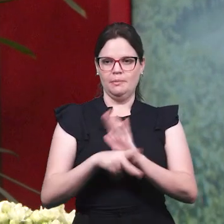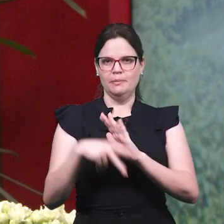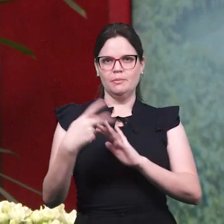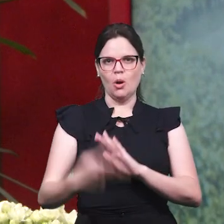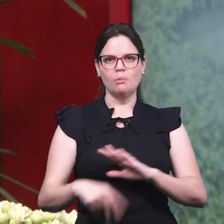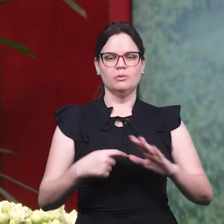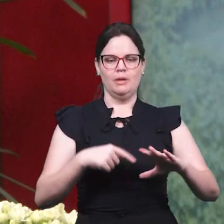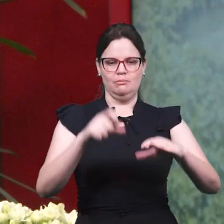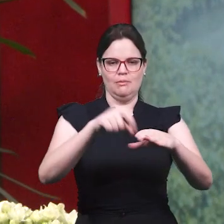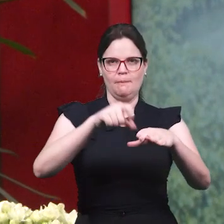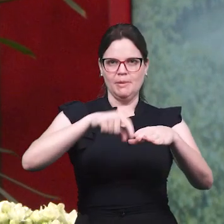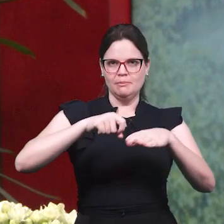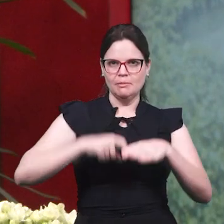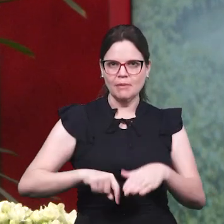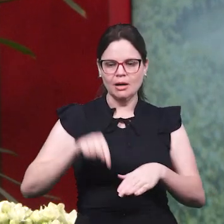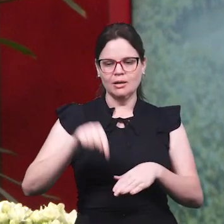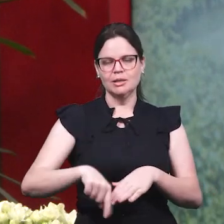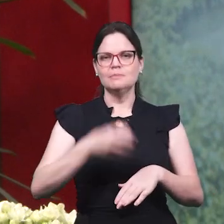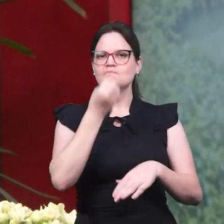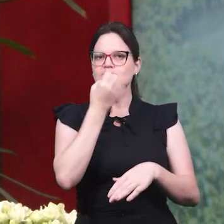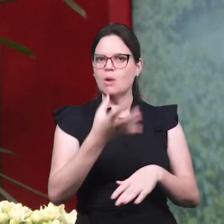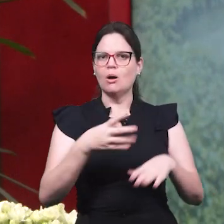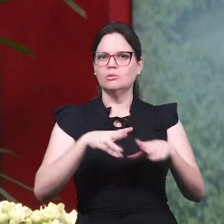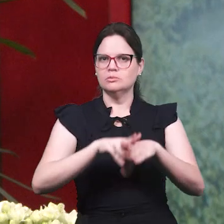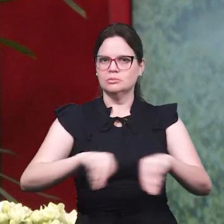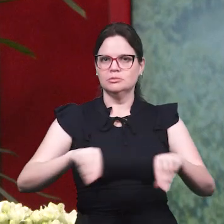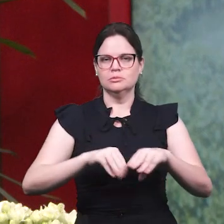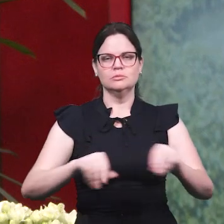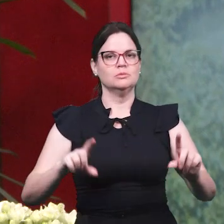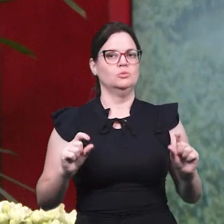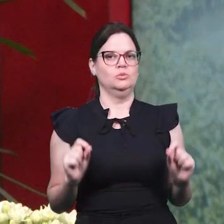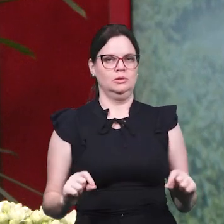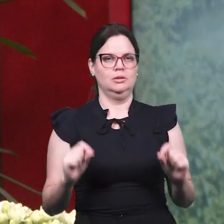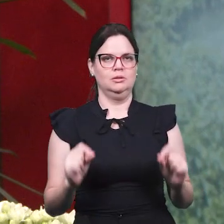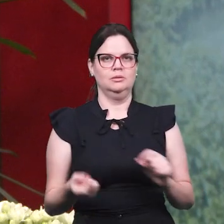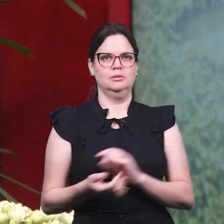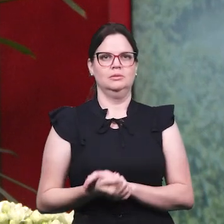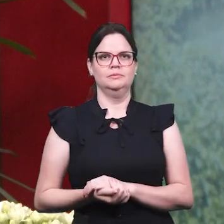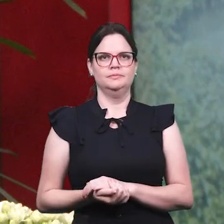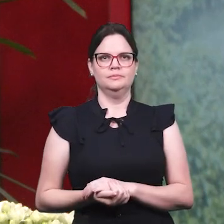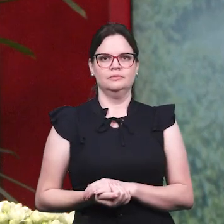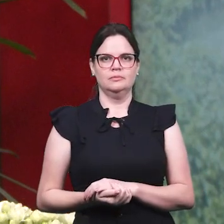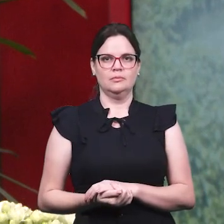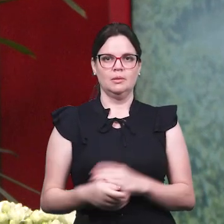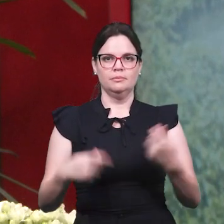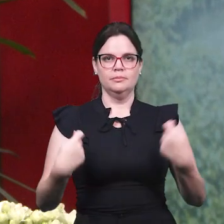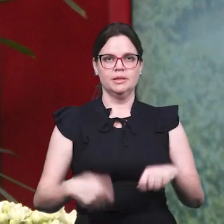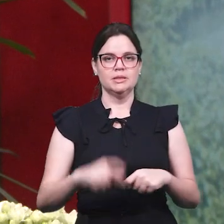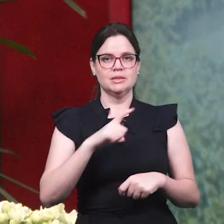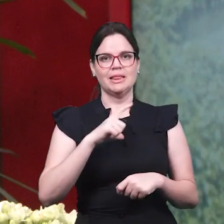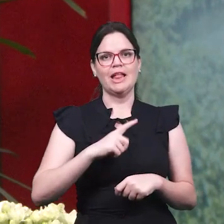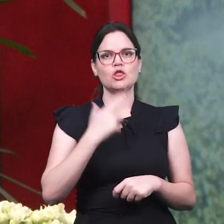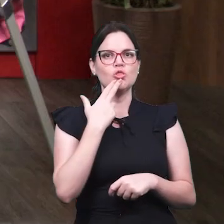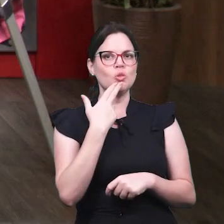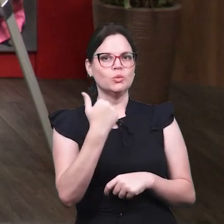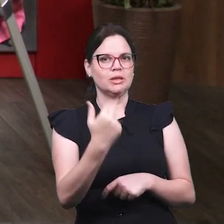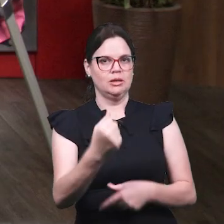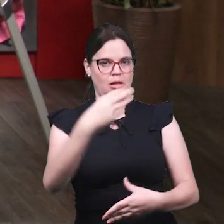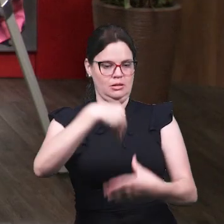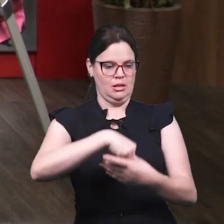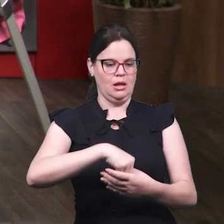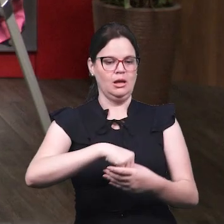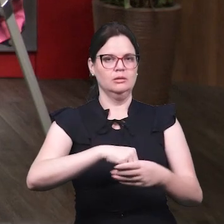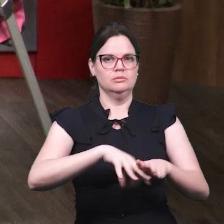cultura, considerado um solo saudável, é um solo que tem quantidade apropriada de nutrientes, né, que